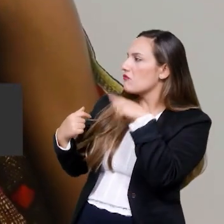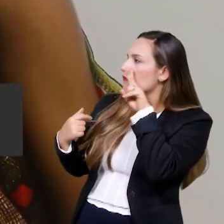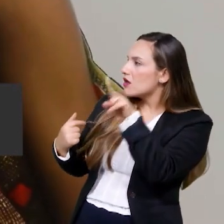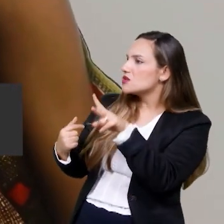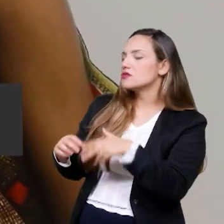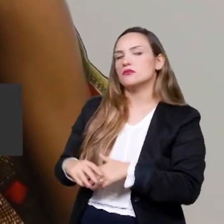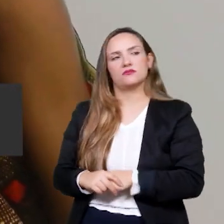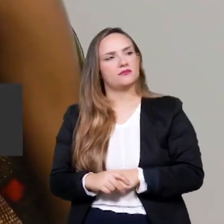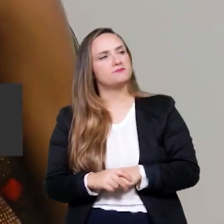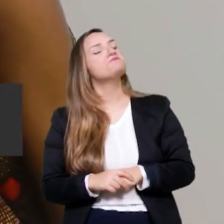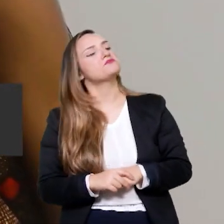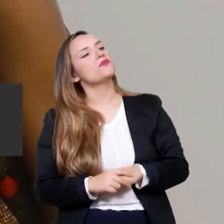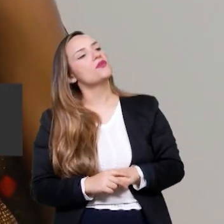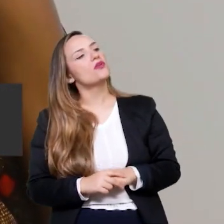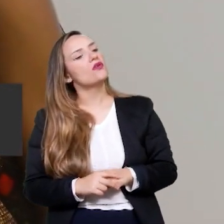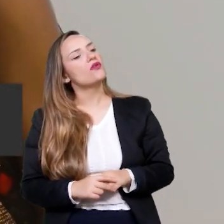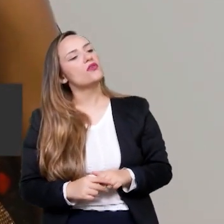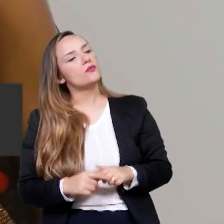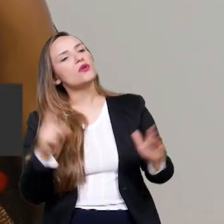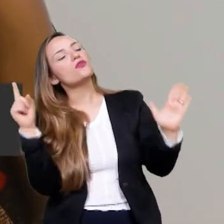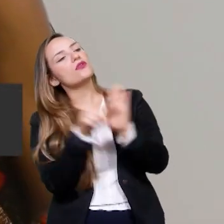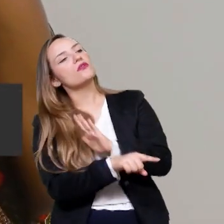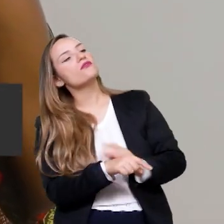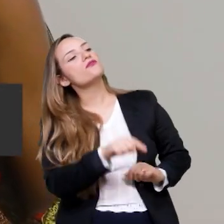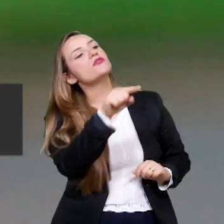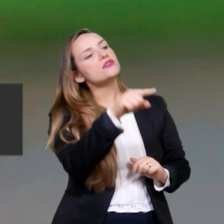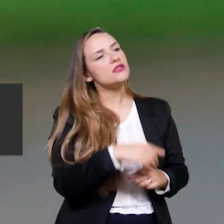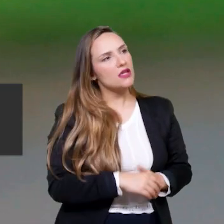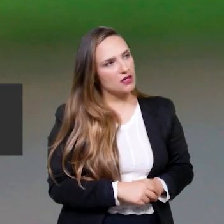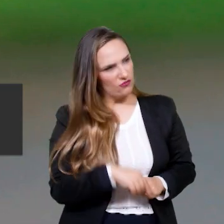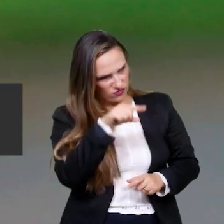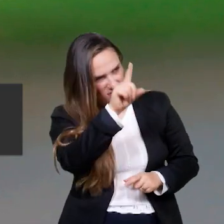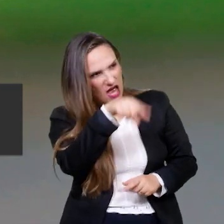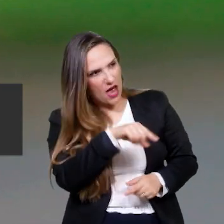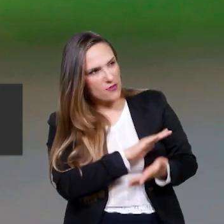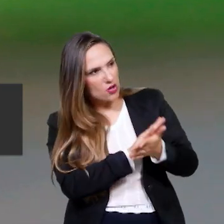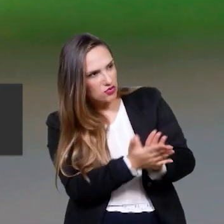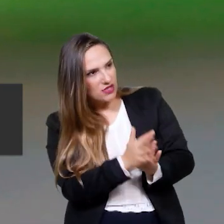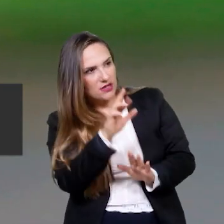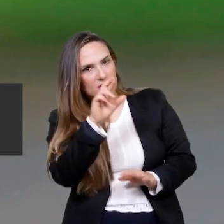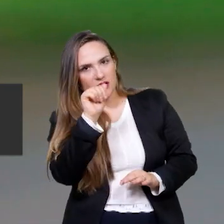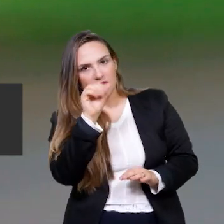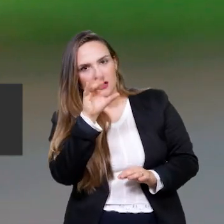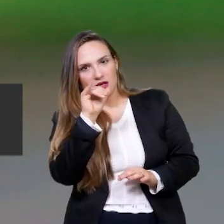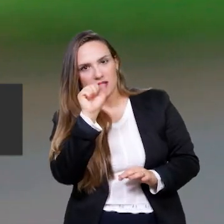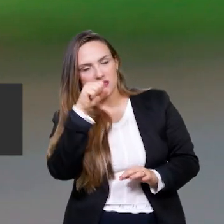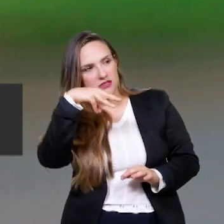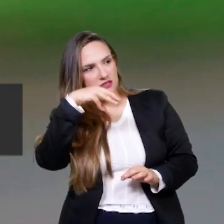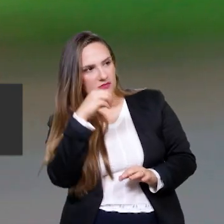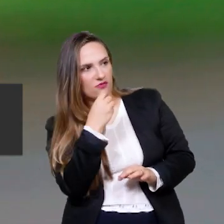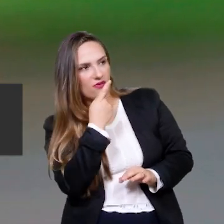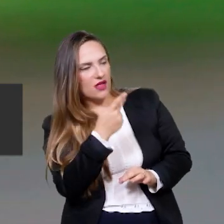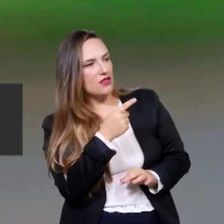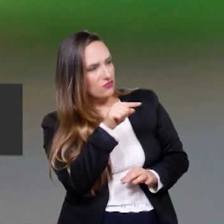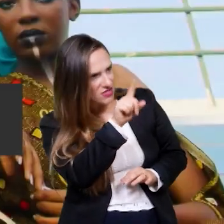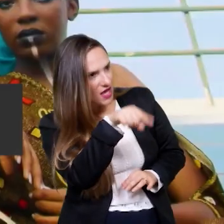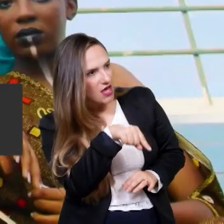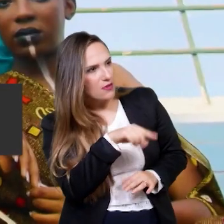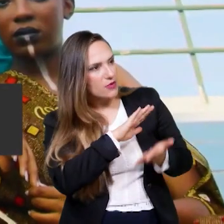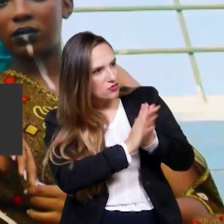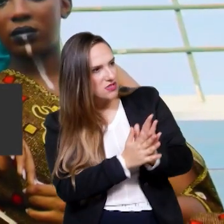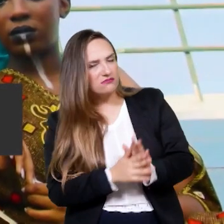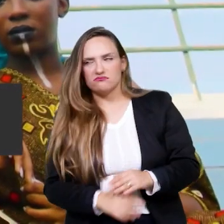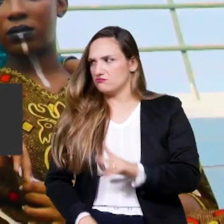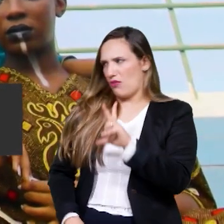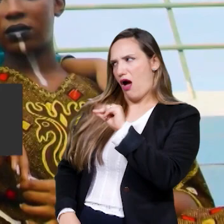os dias, né? Mas, ao mesmo tempo, se pergunta para as pessoas se elas são racistas, elas dizem, a grande maioria, que não. Não assumem.